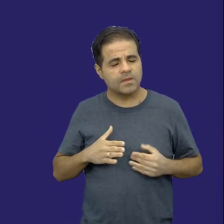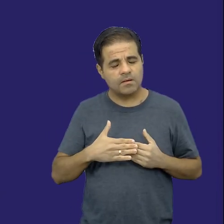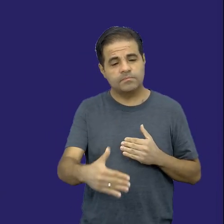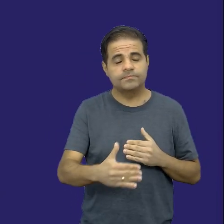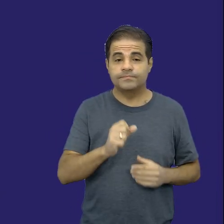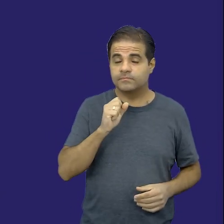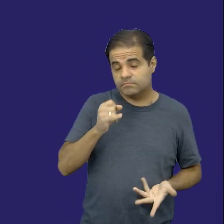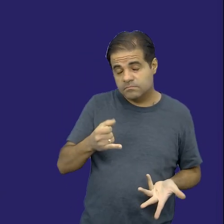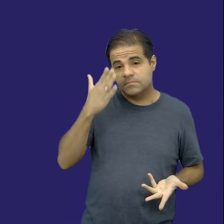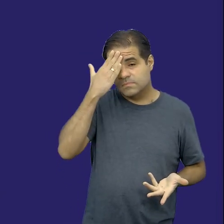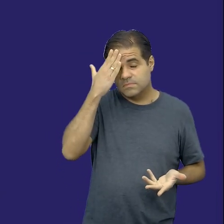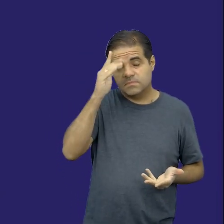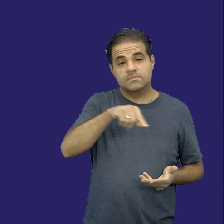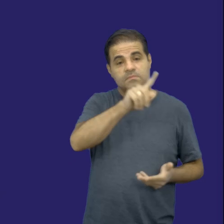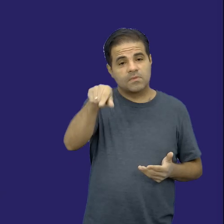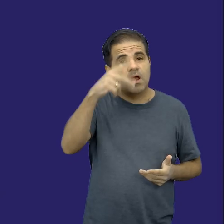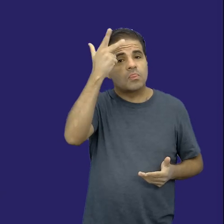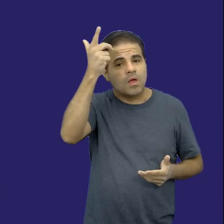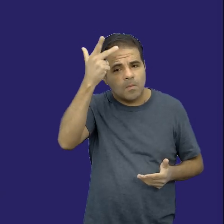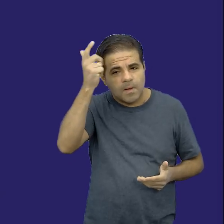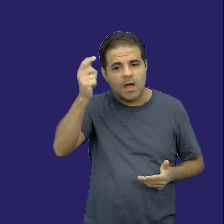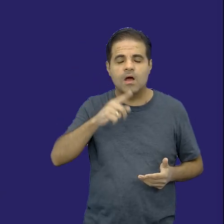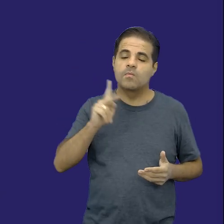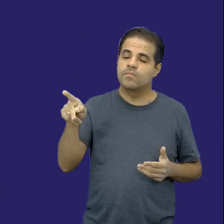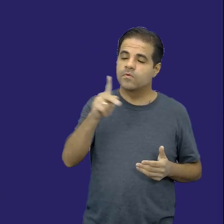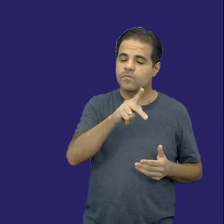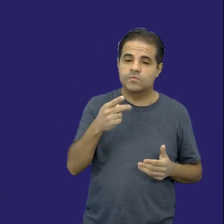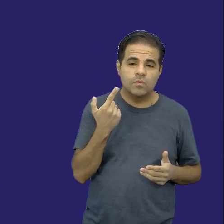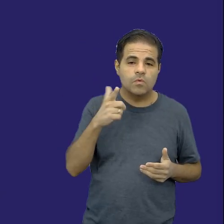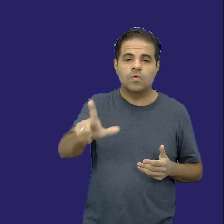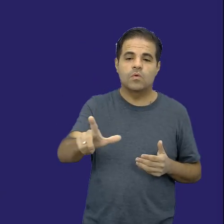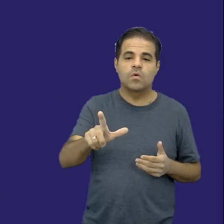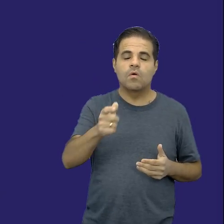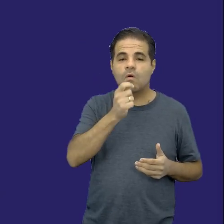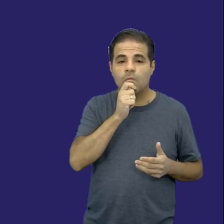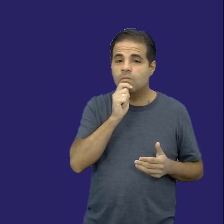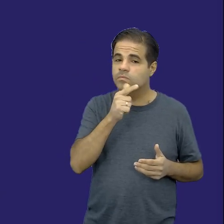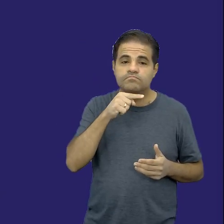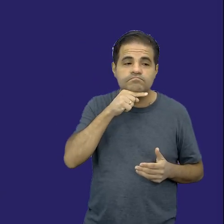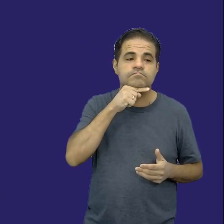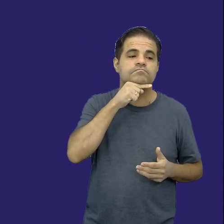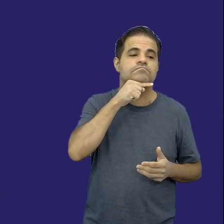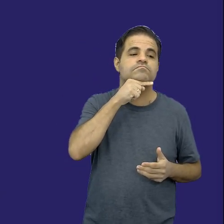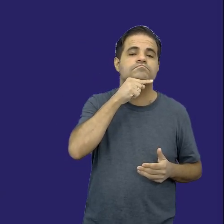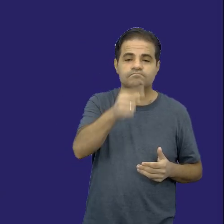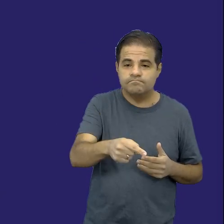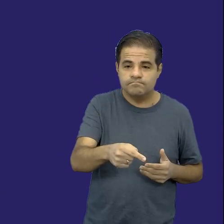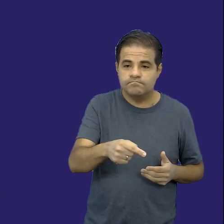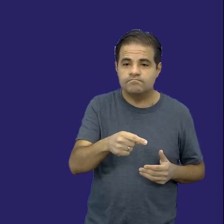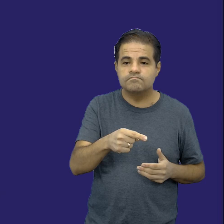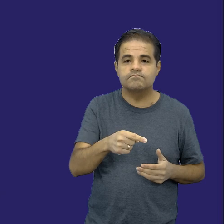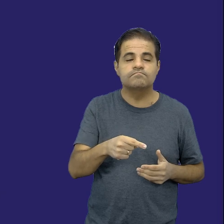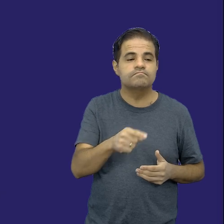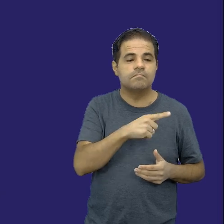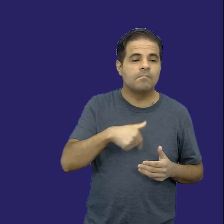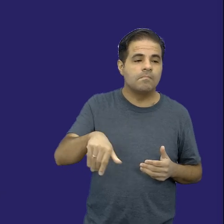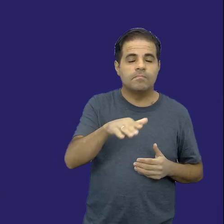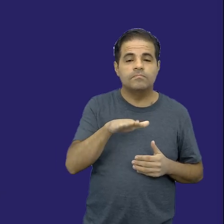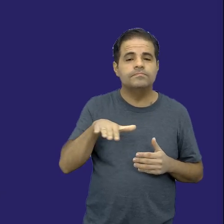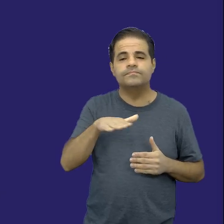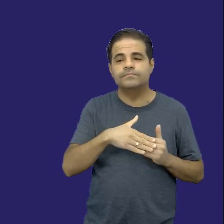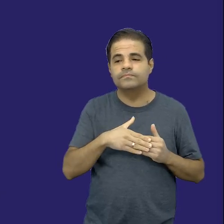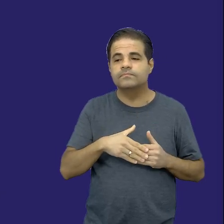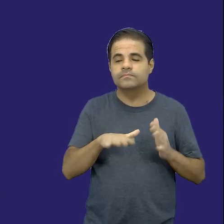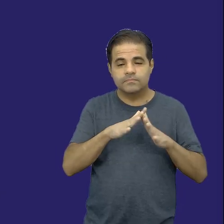sem contar que é natural que um professor ou outro não tenha conseguido assistir